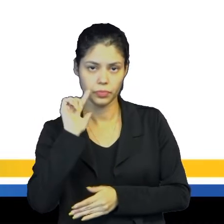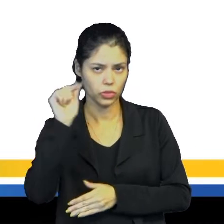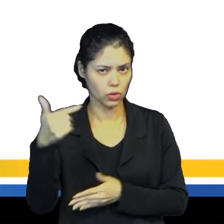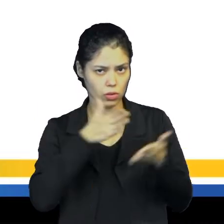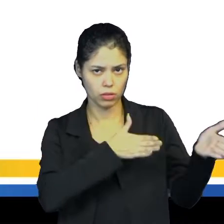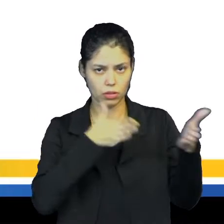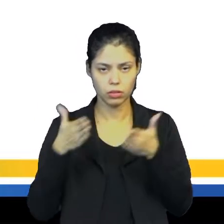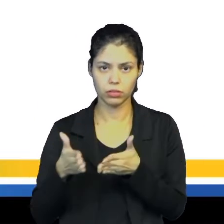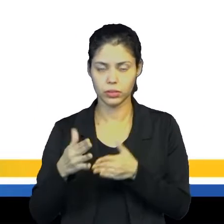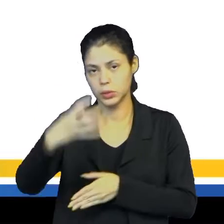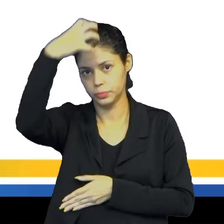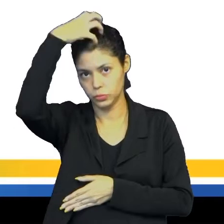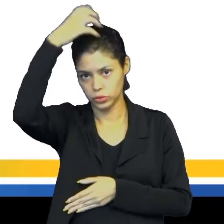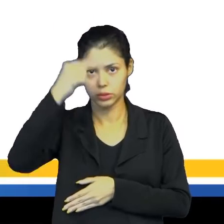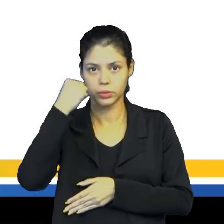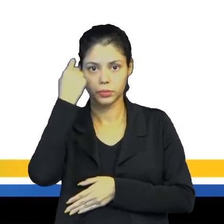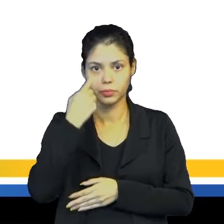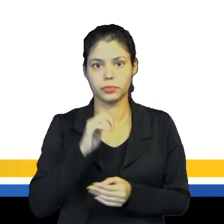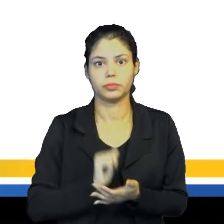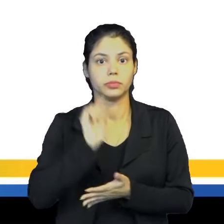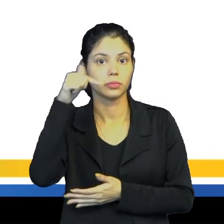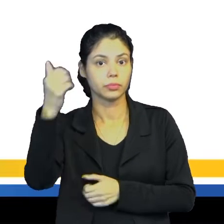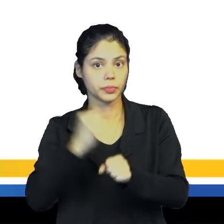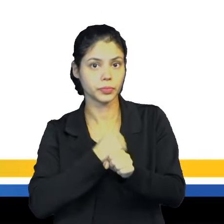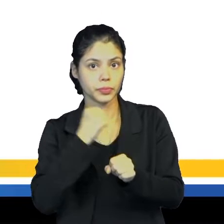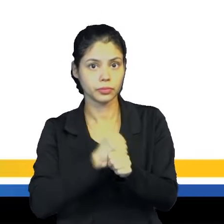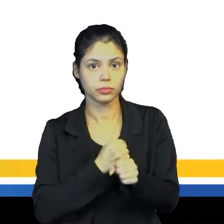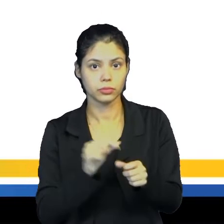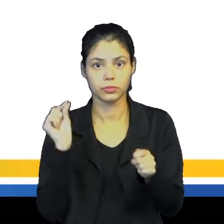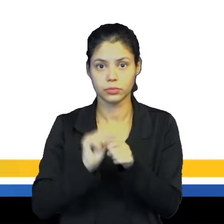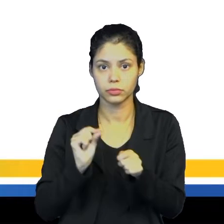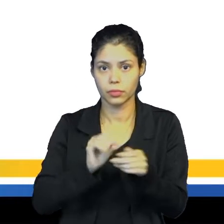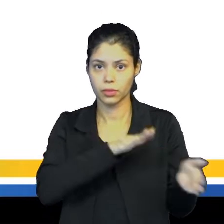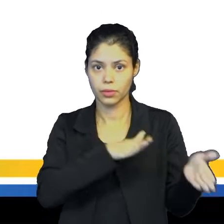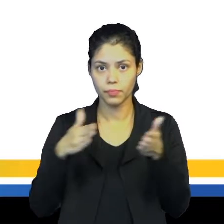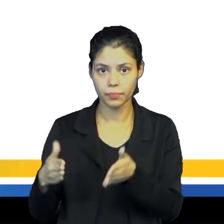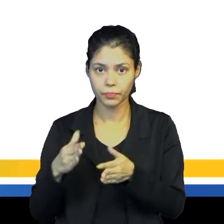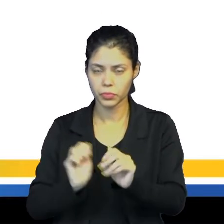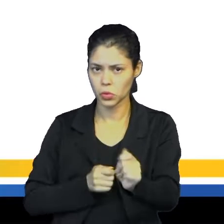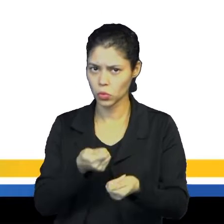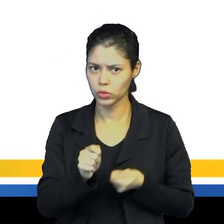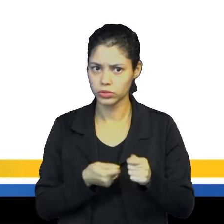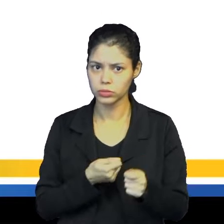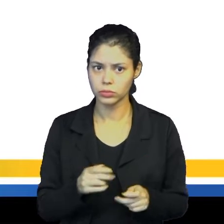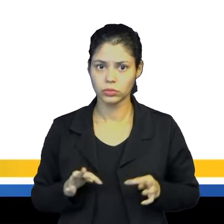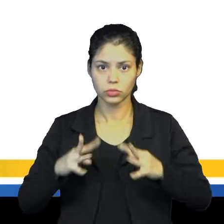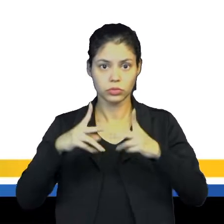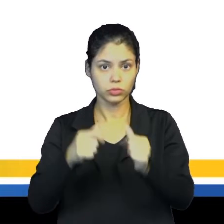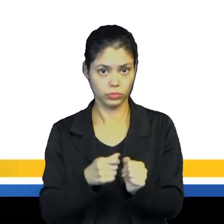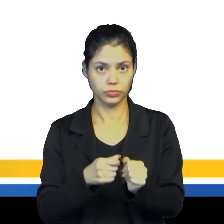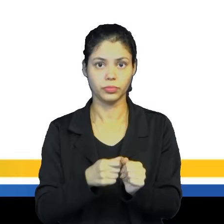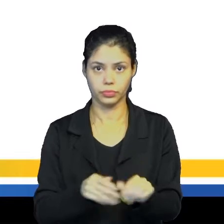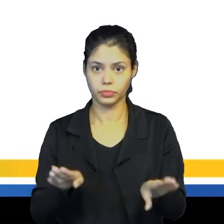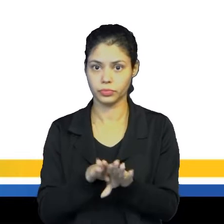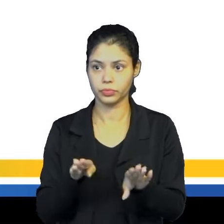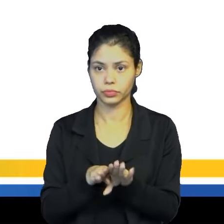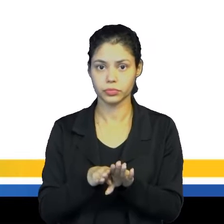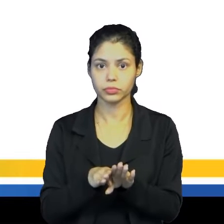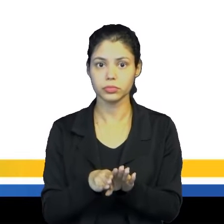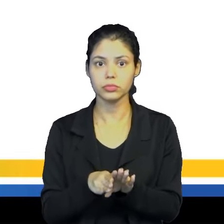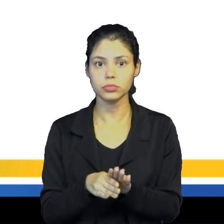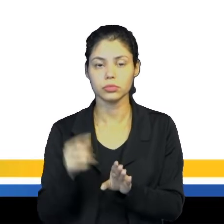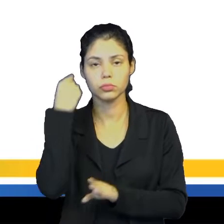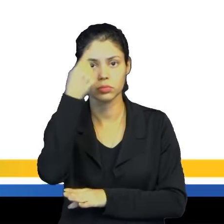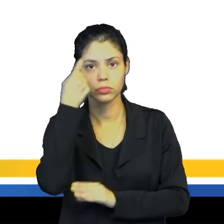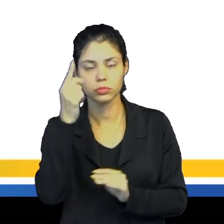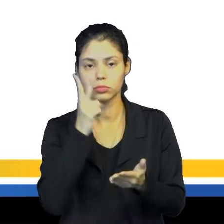os partidários do rei da Espanha. Naqueles anos, as forças de Bonaparte controlavam a maior parte da Espanha e os espanhóis